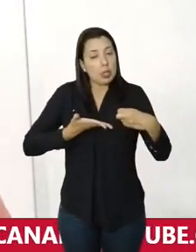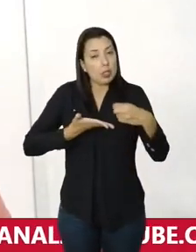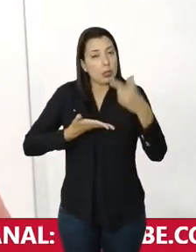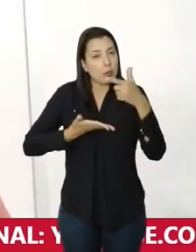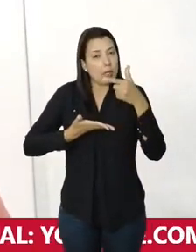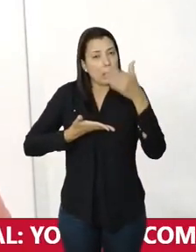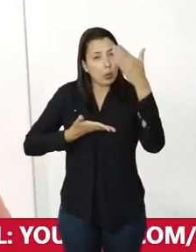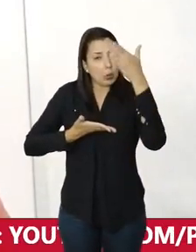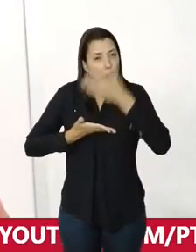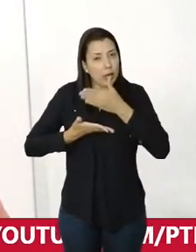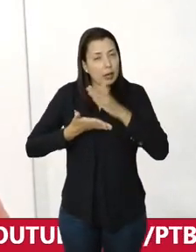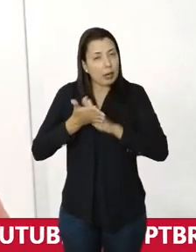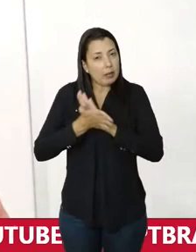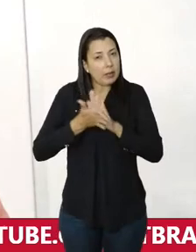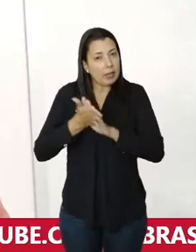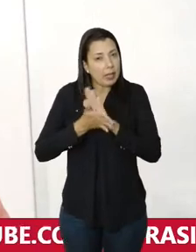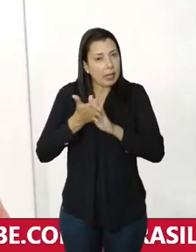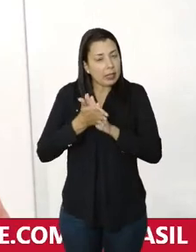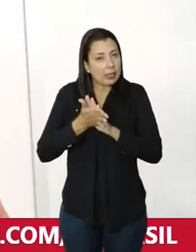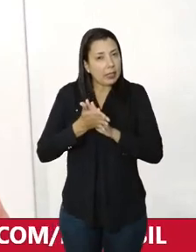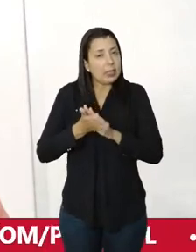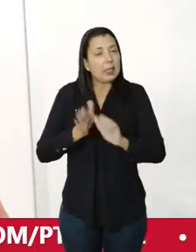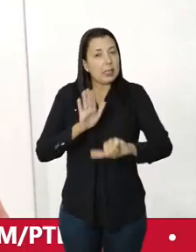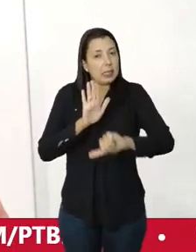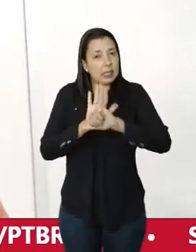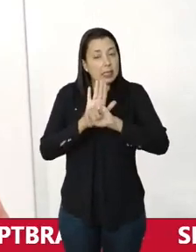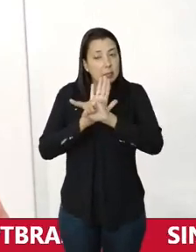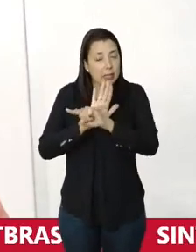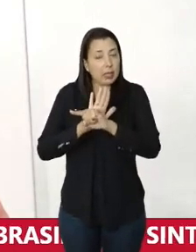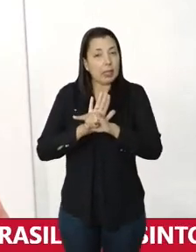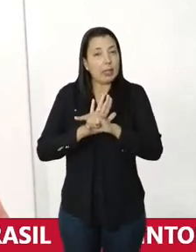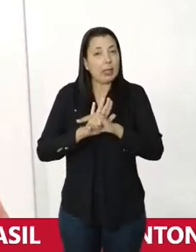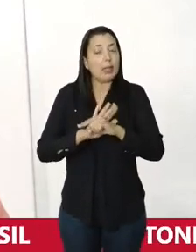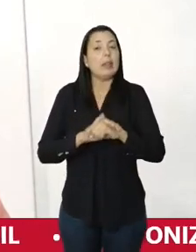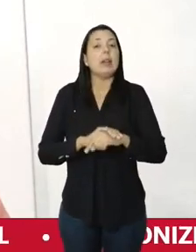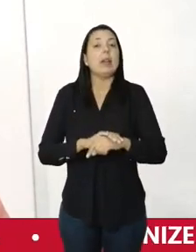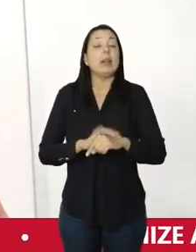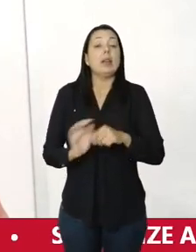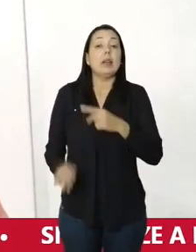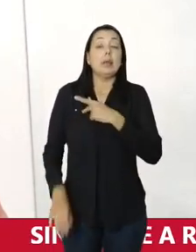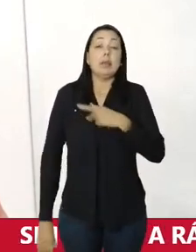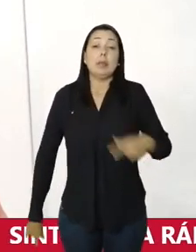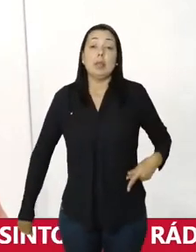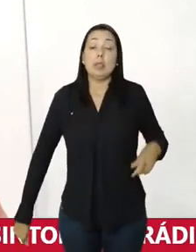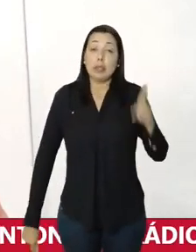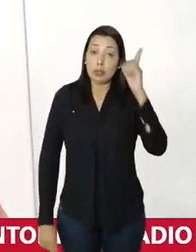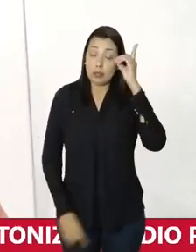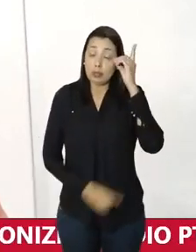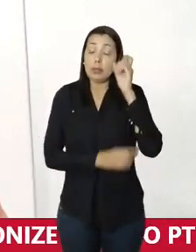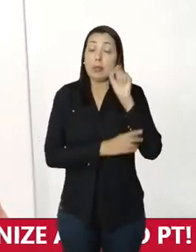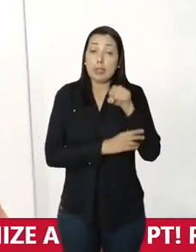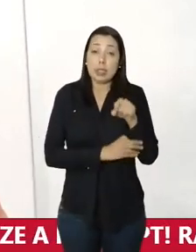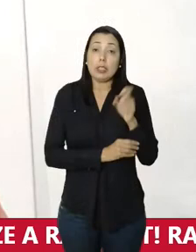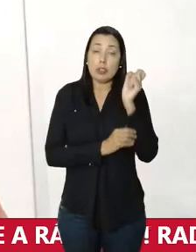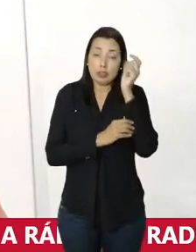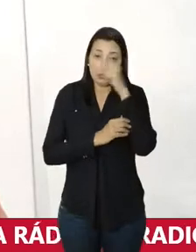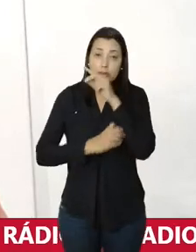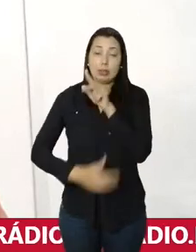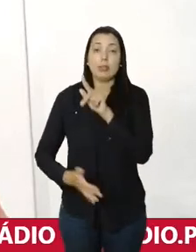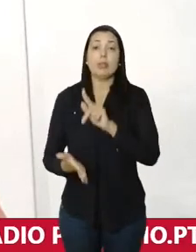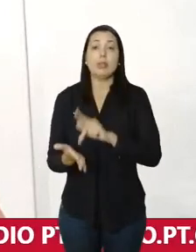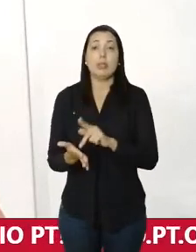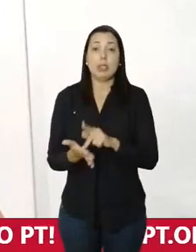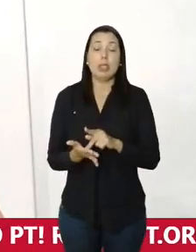comprovação de crime e de responsabilidade da querida presidenta Dilma. Foram momentos muito duros, muito